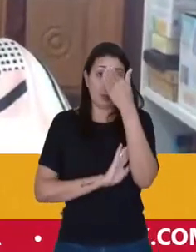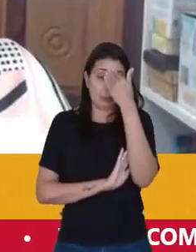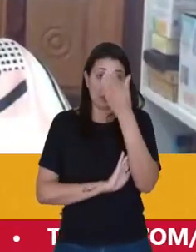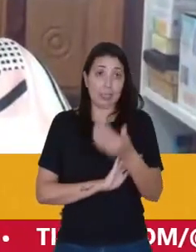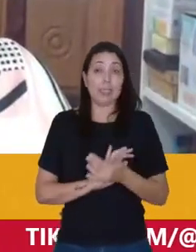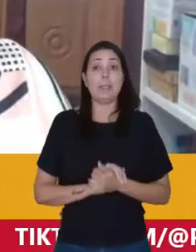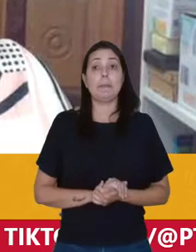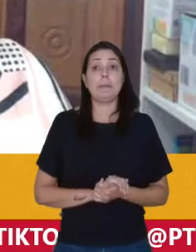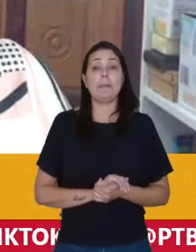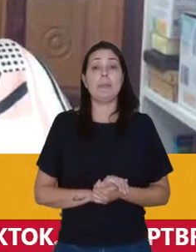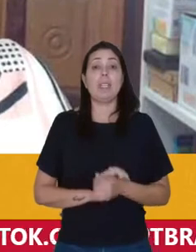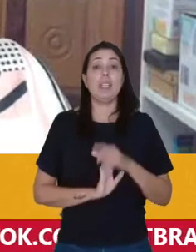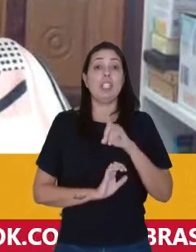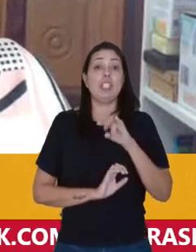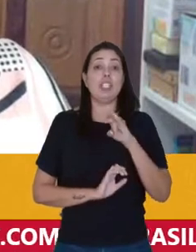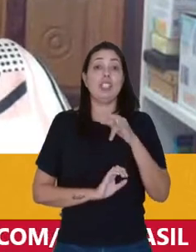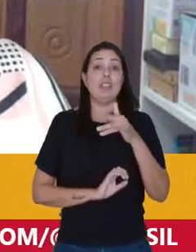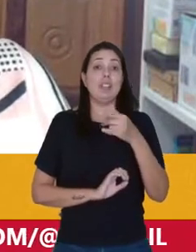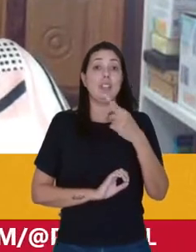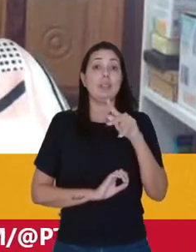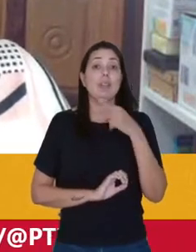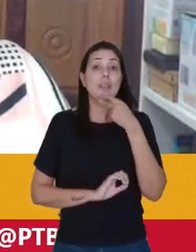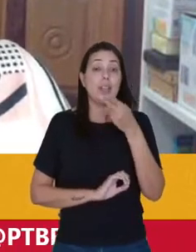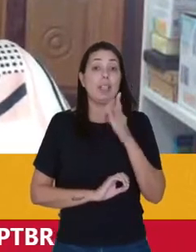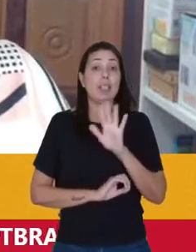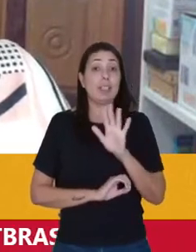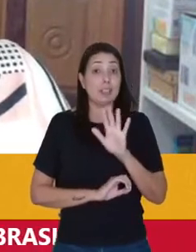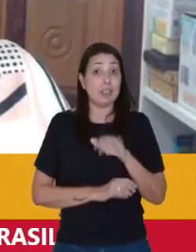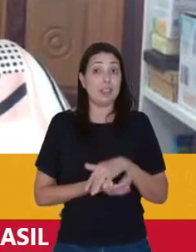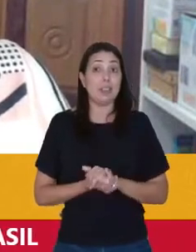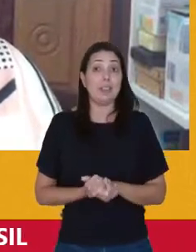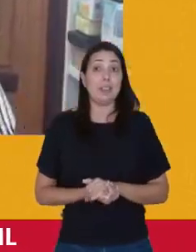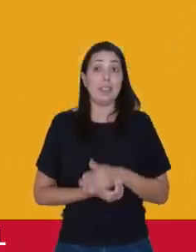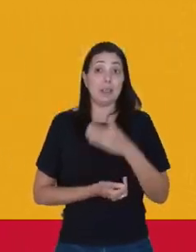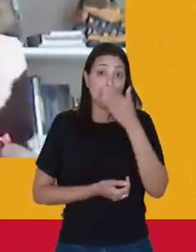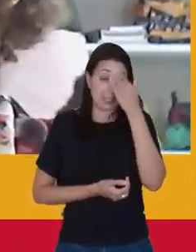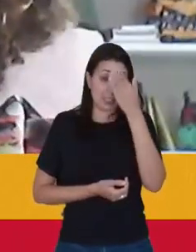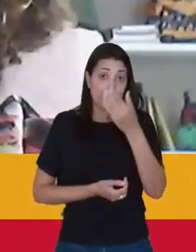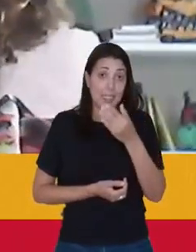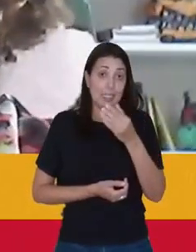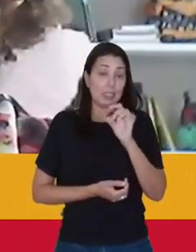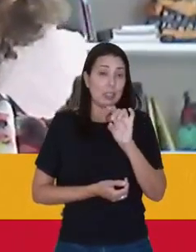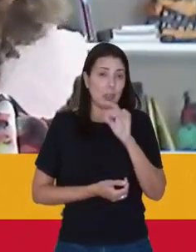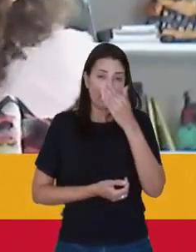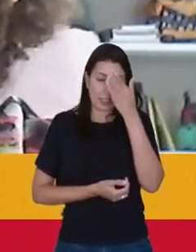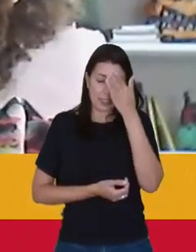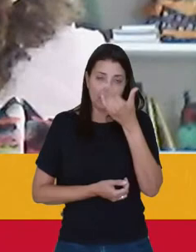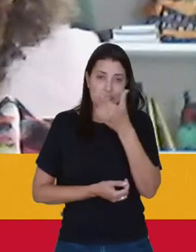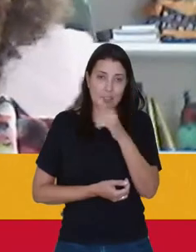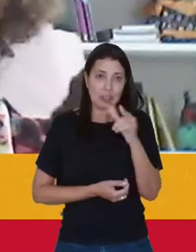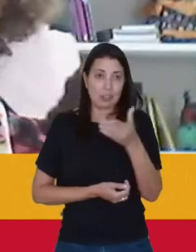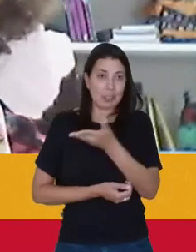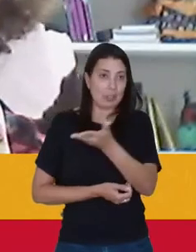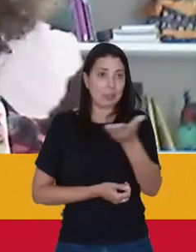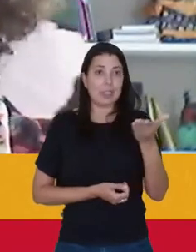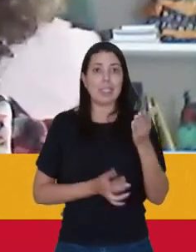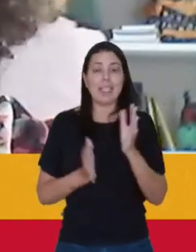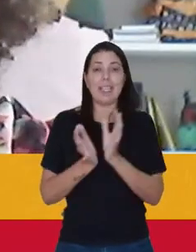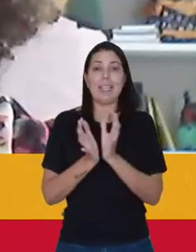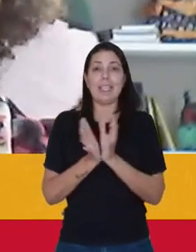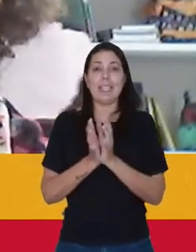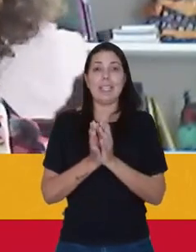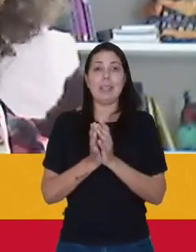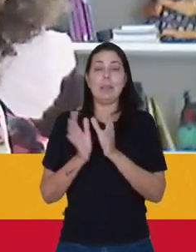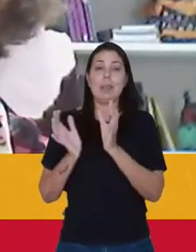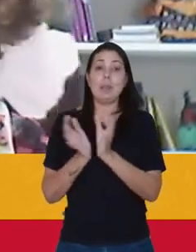Obrigada. Givânia, sua despedida. Nilma, só agradecer mais uma vez a você, a equipe da